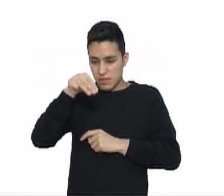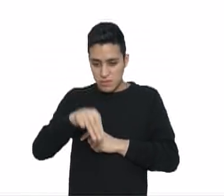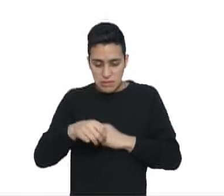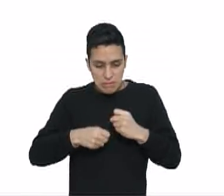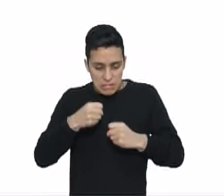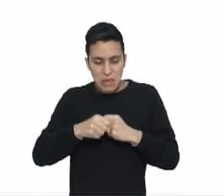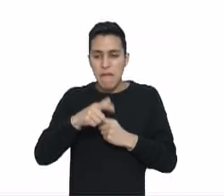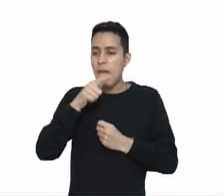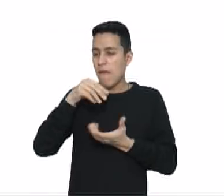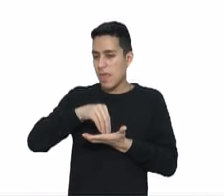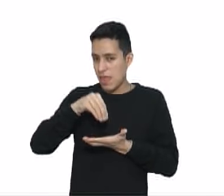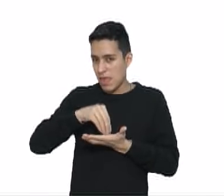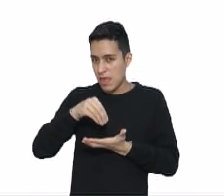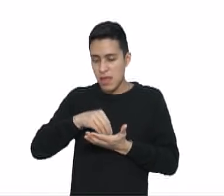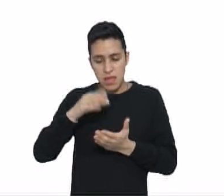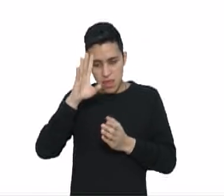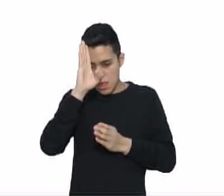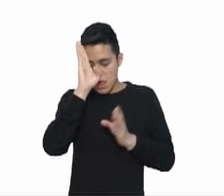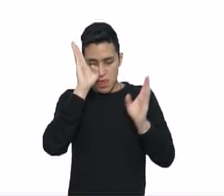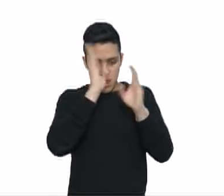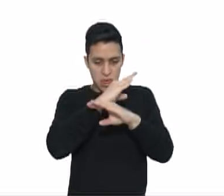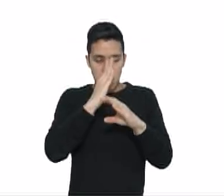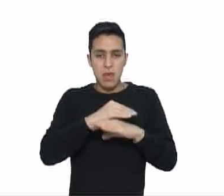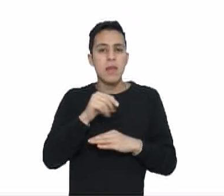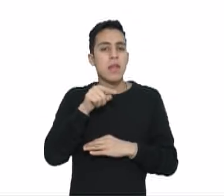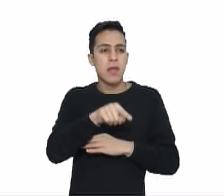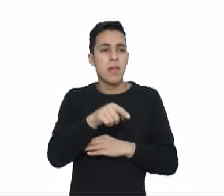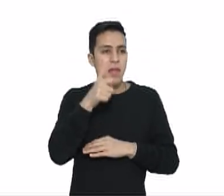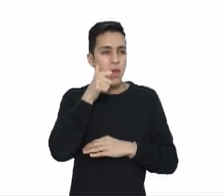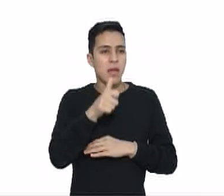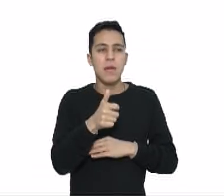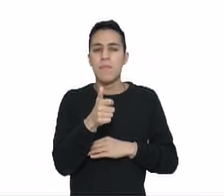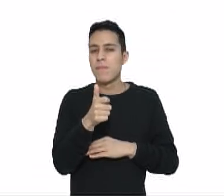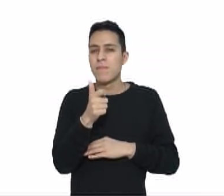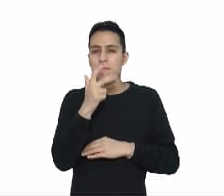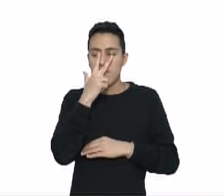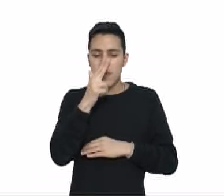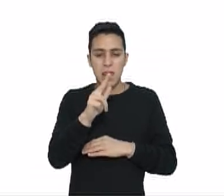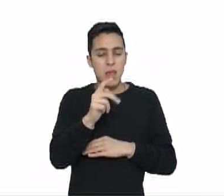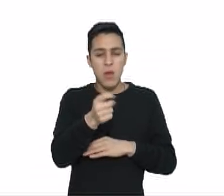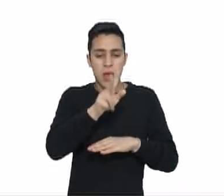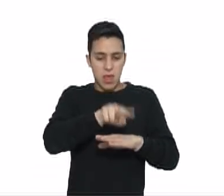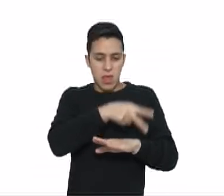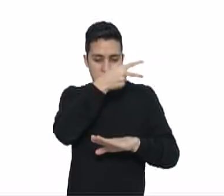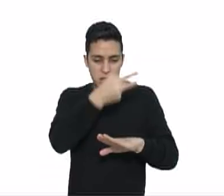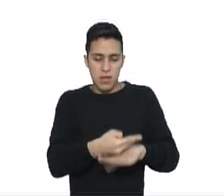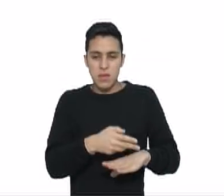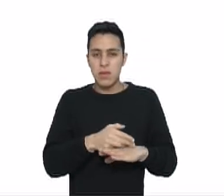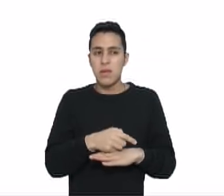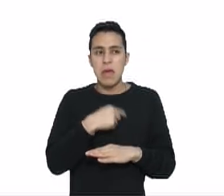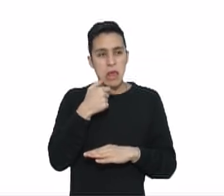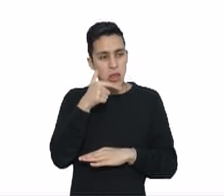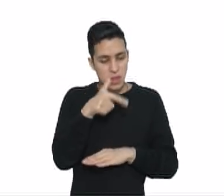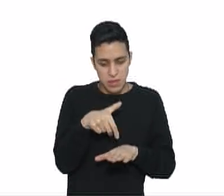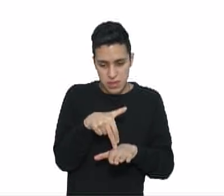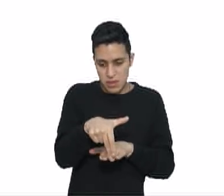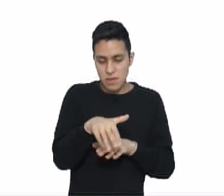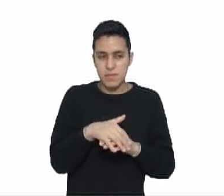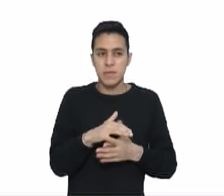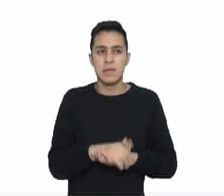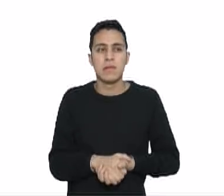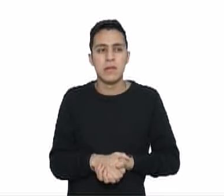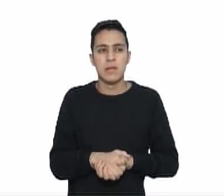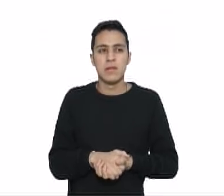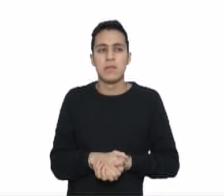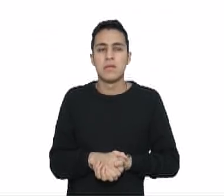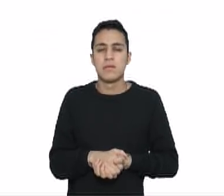ela desidratada, desorientada, ela praticamente tomba, ela não caminha pela